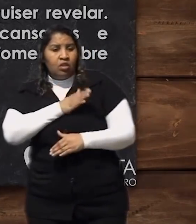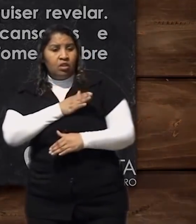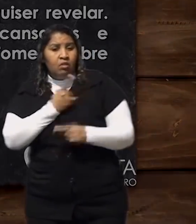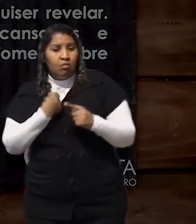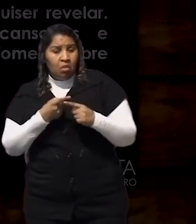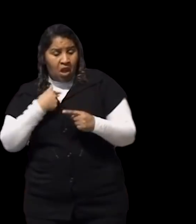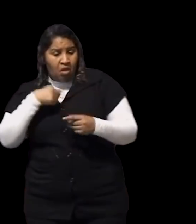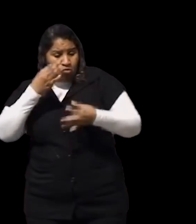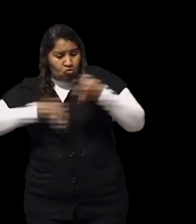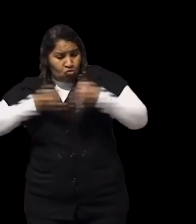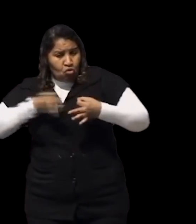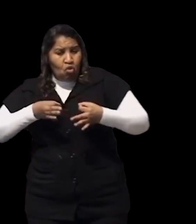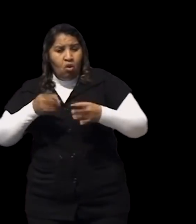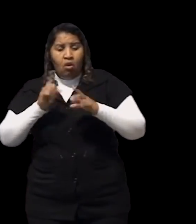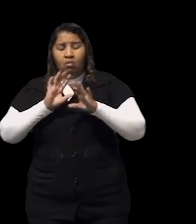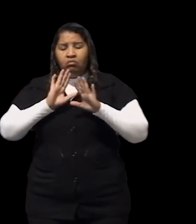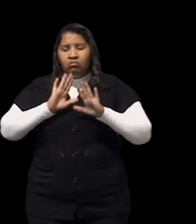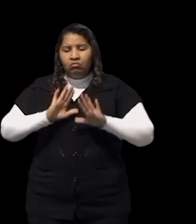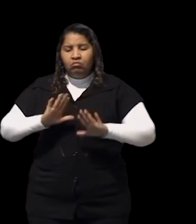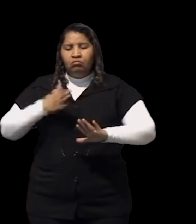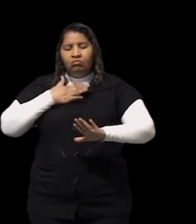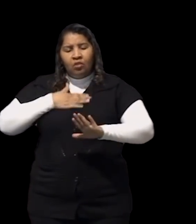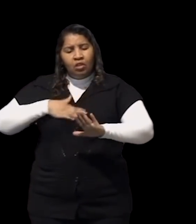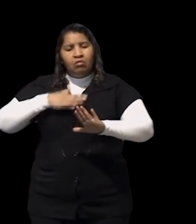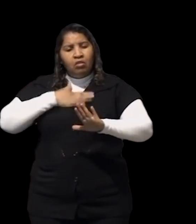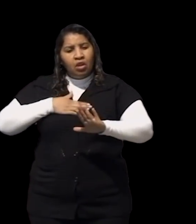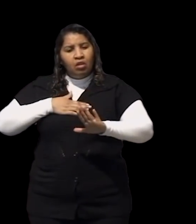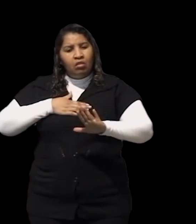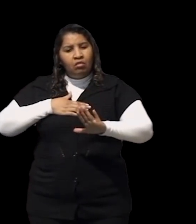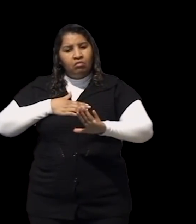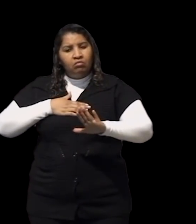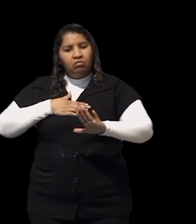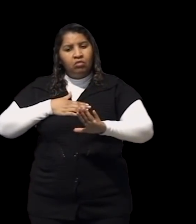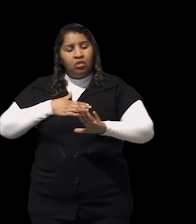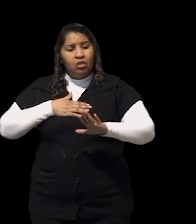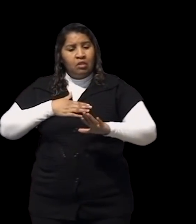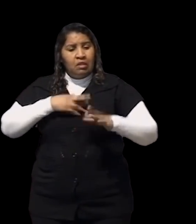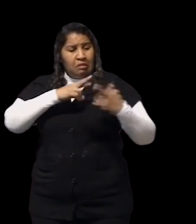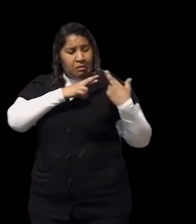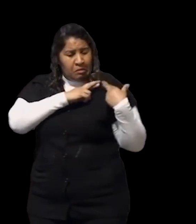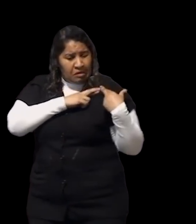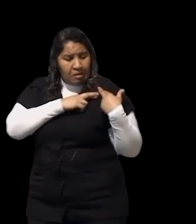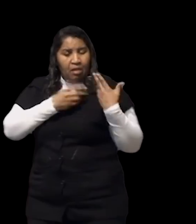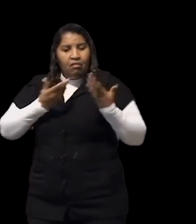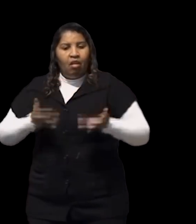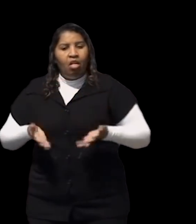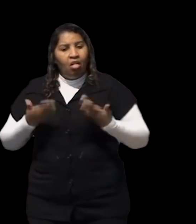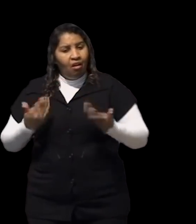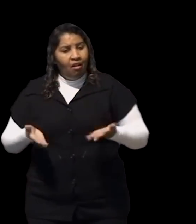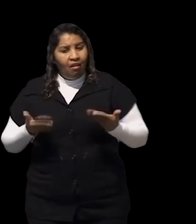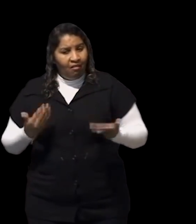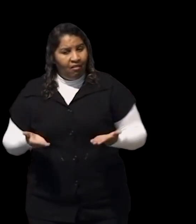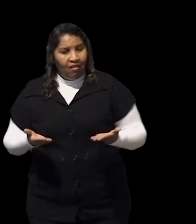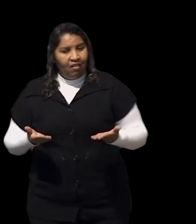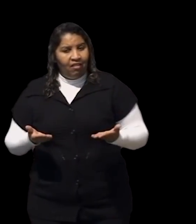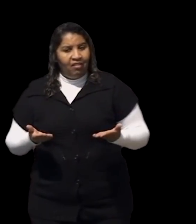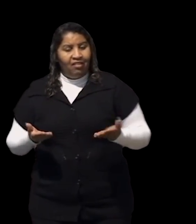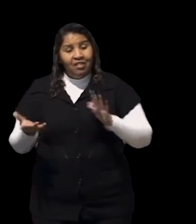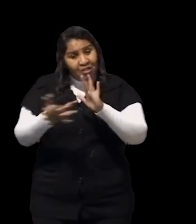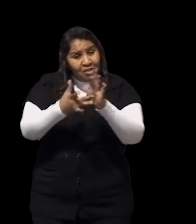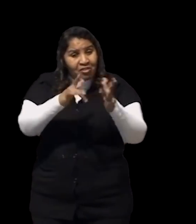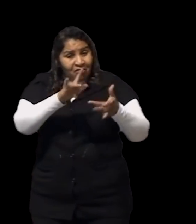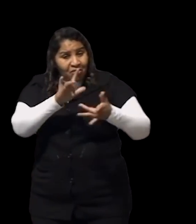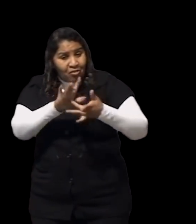é leve quando Jesus está falando isso por seus discípulos e para multidão que o